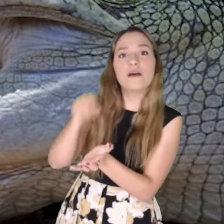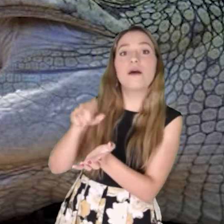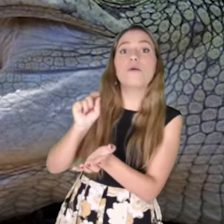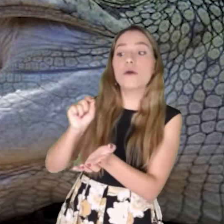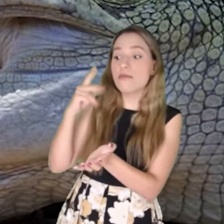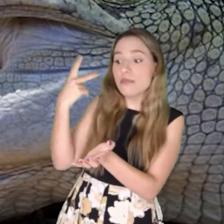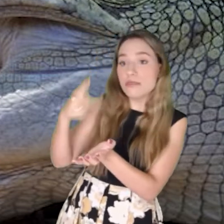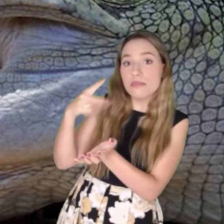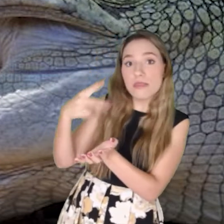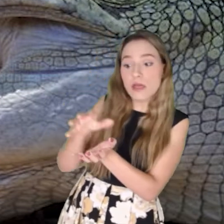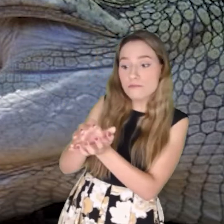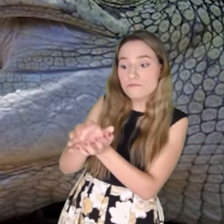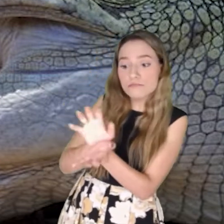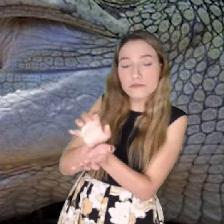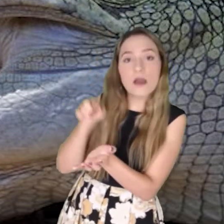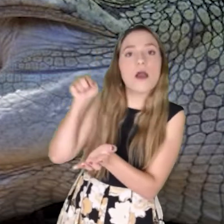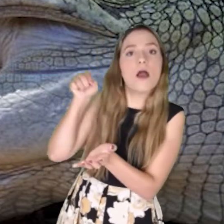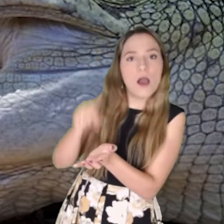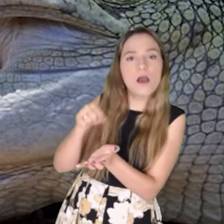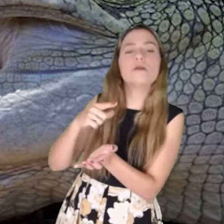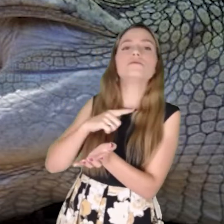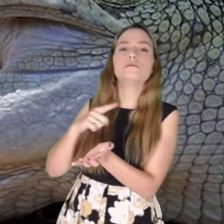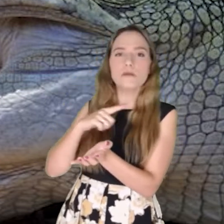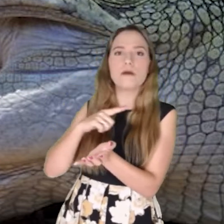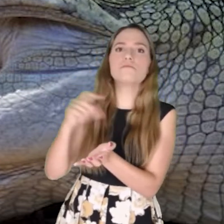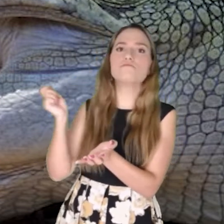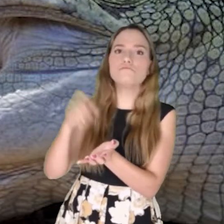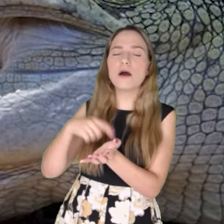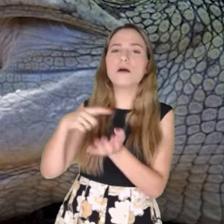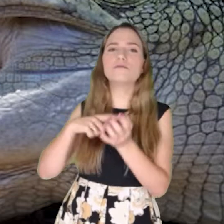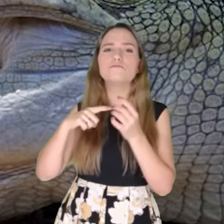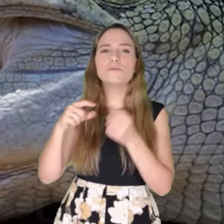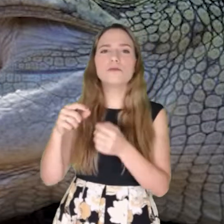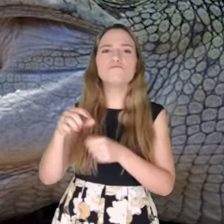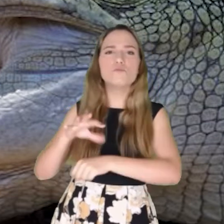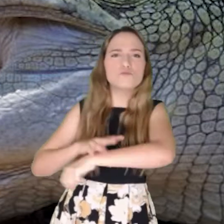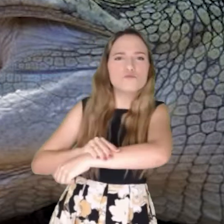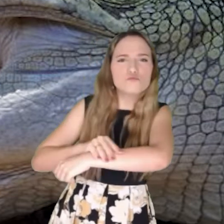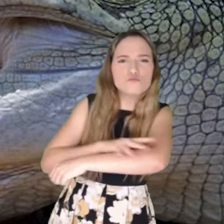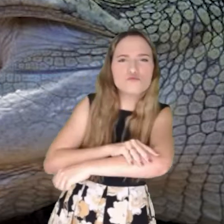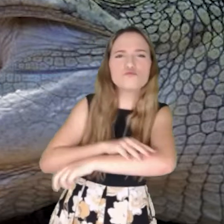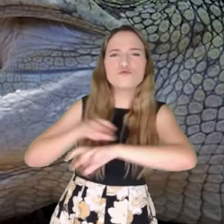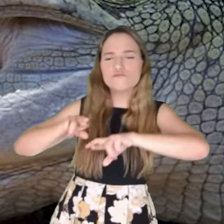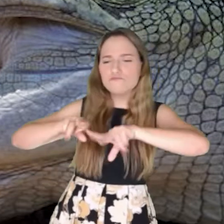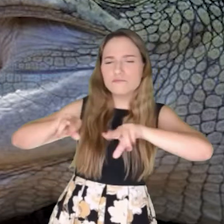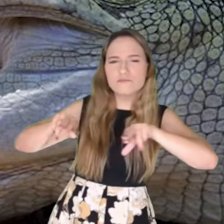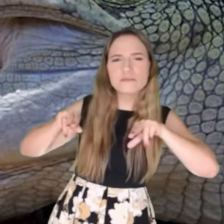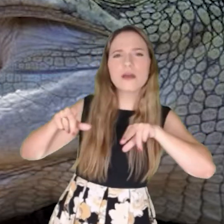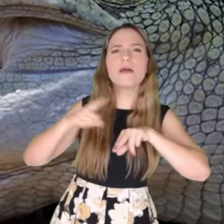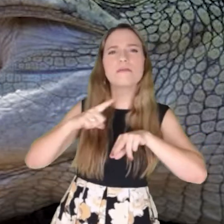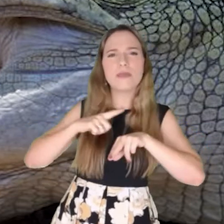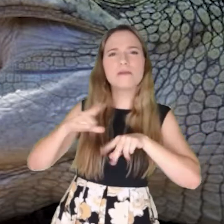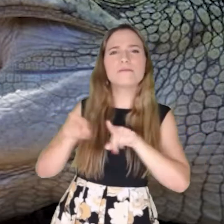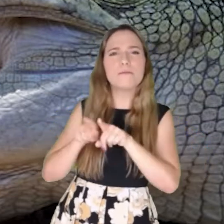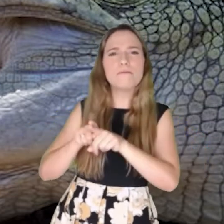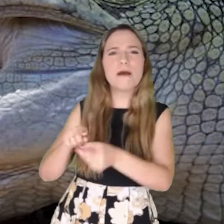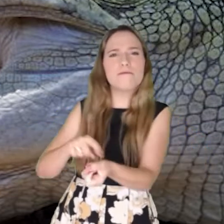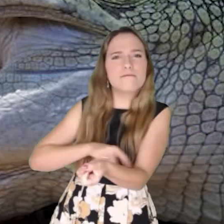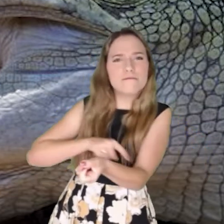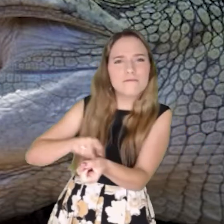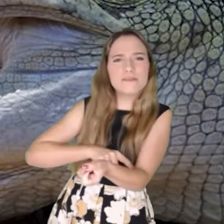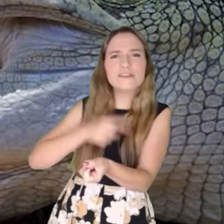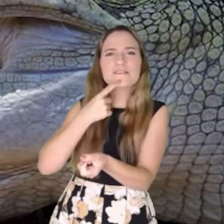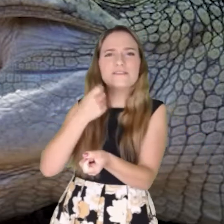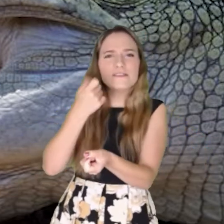que isso acontece? Porque a boca desses animais é altamente vascularizada, contendo muitos